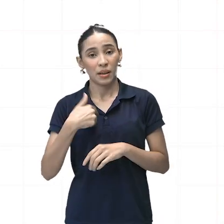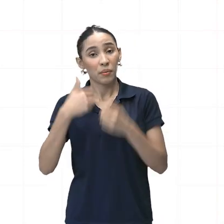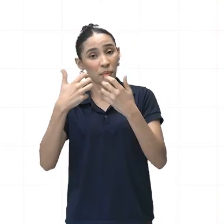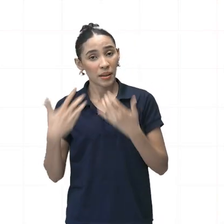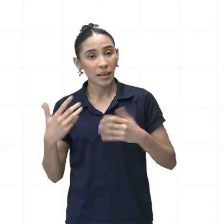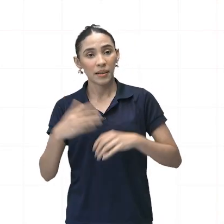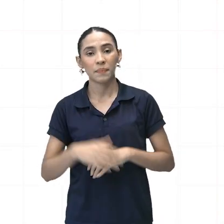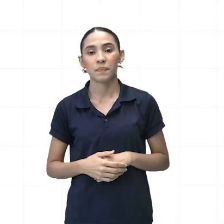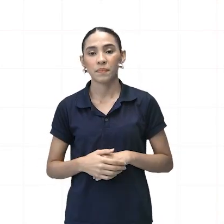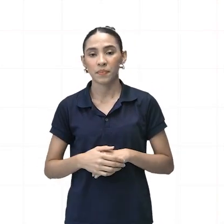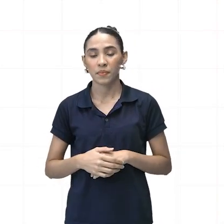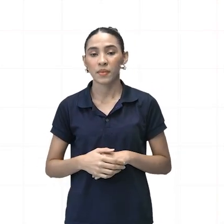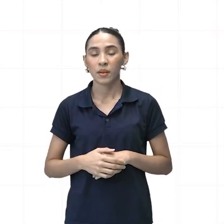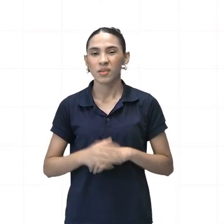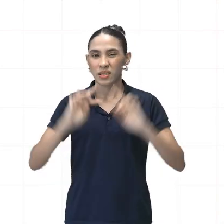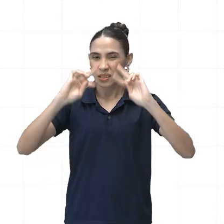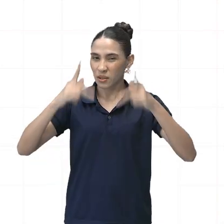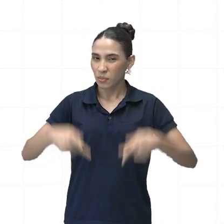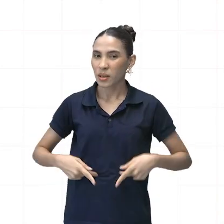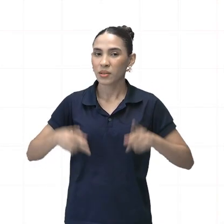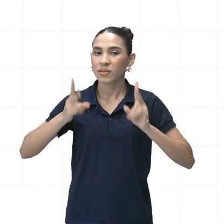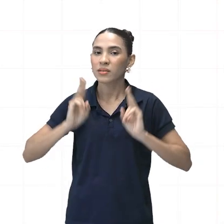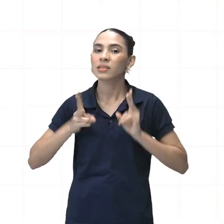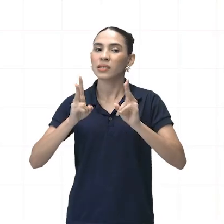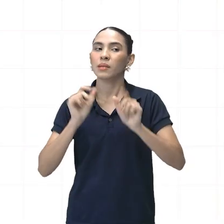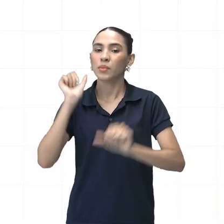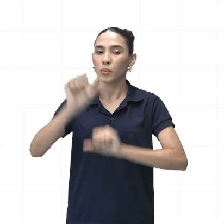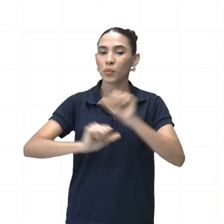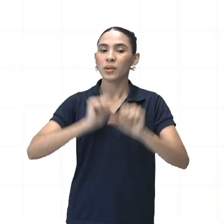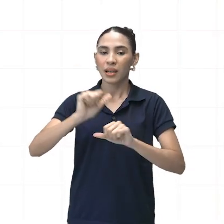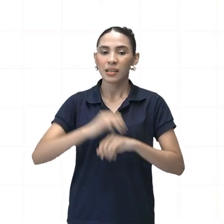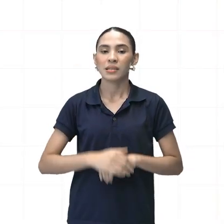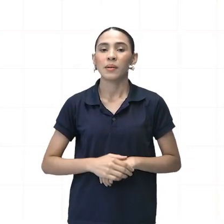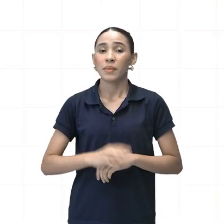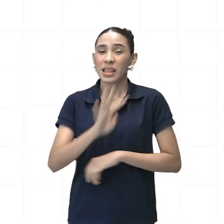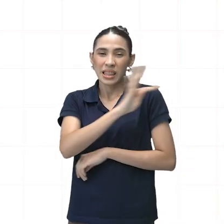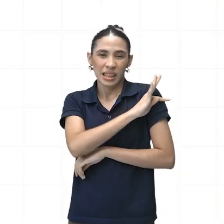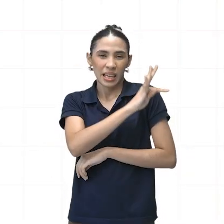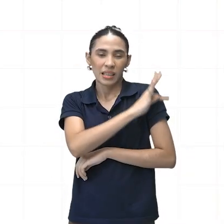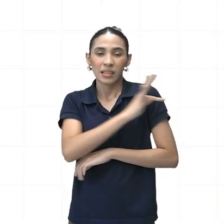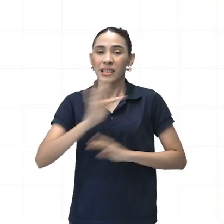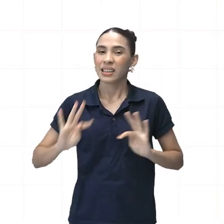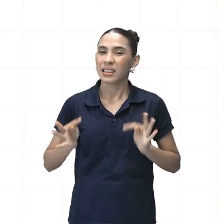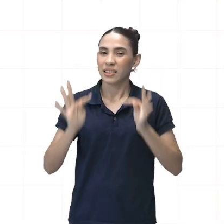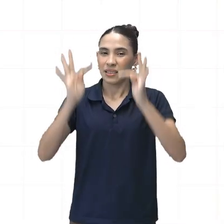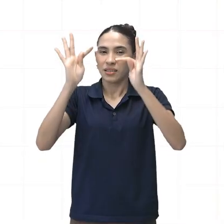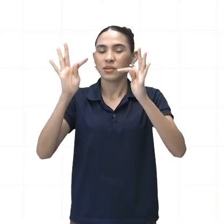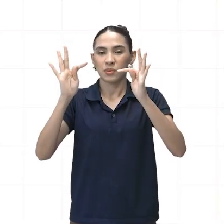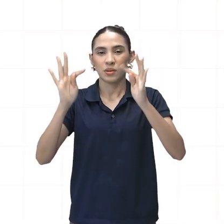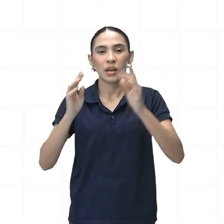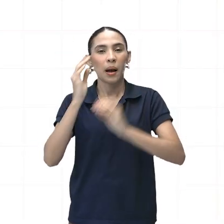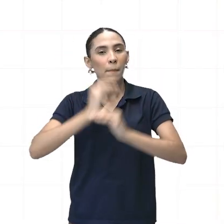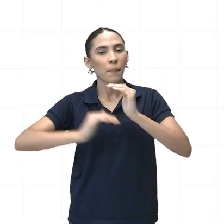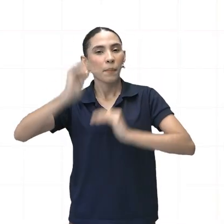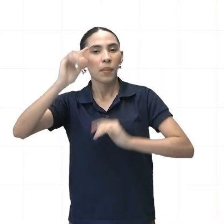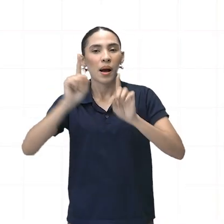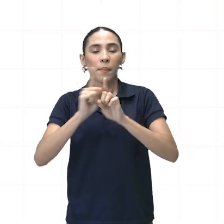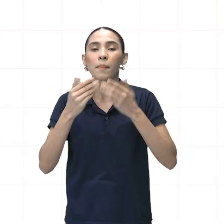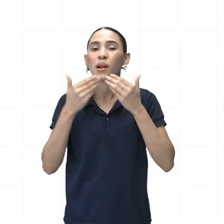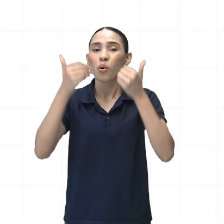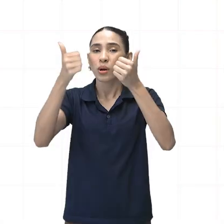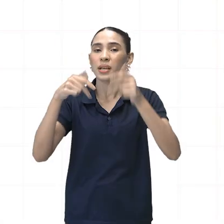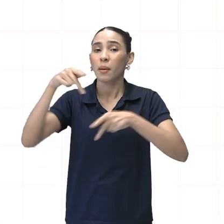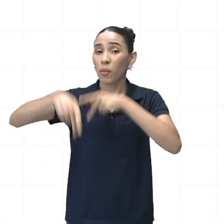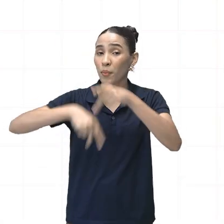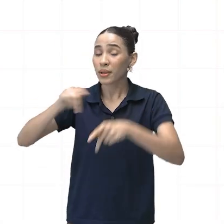para vocês, o ser humano ele está em constantes mudanças, tecnologias surgindo, melhorias aí para a